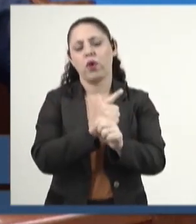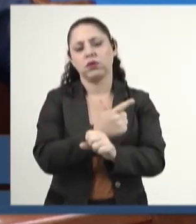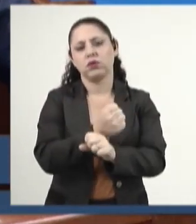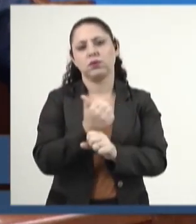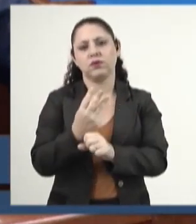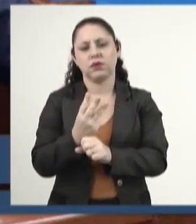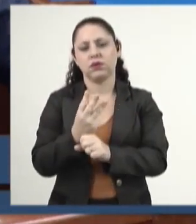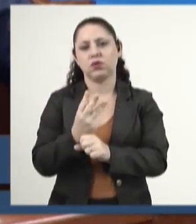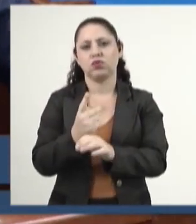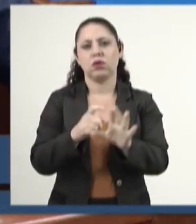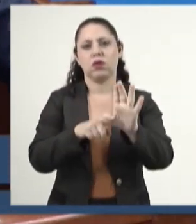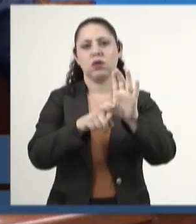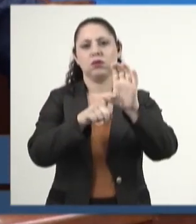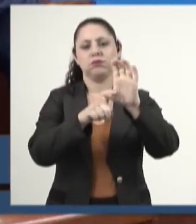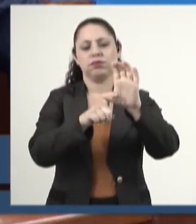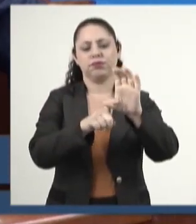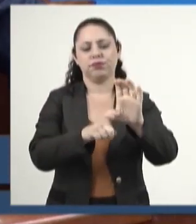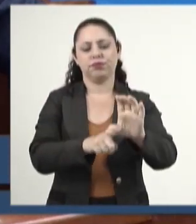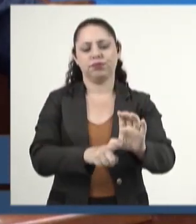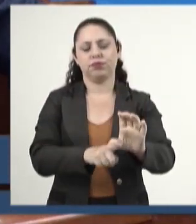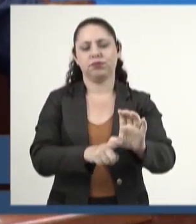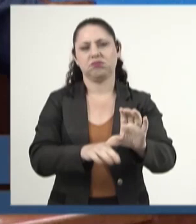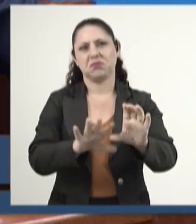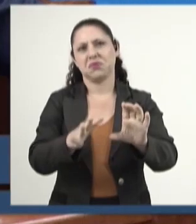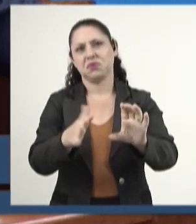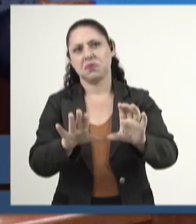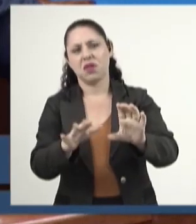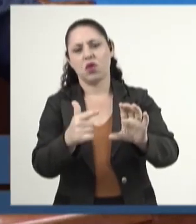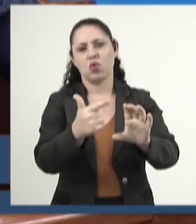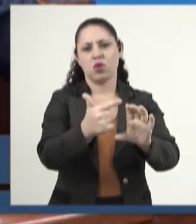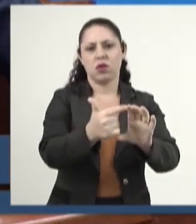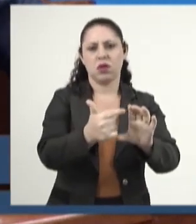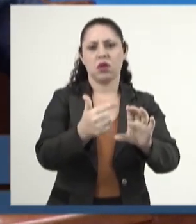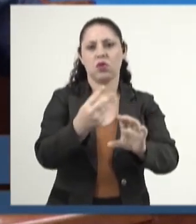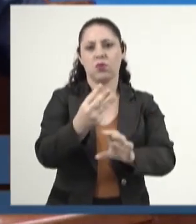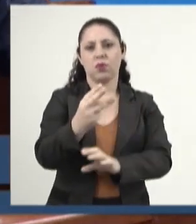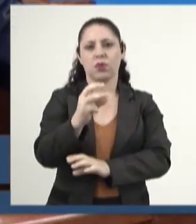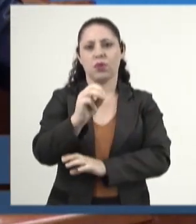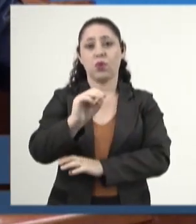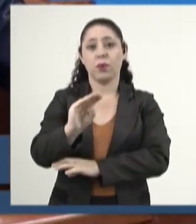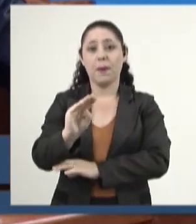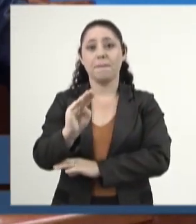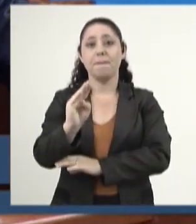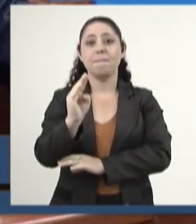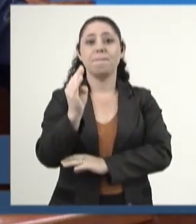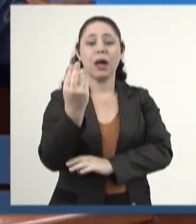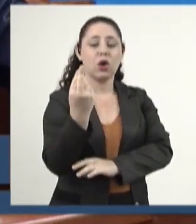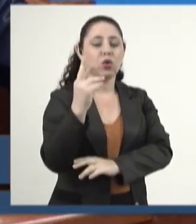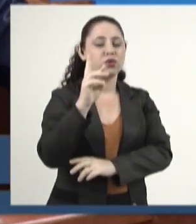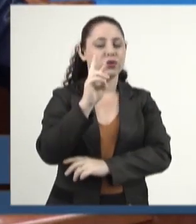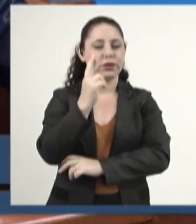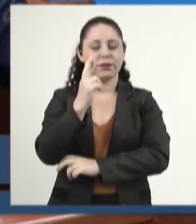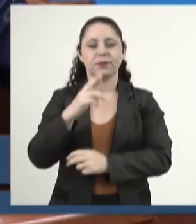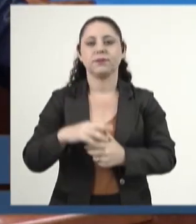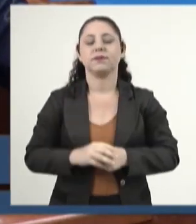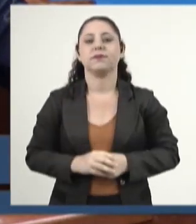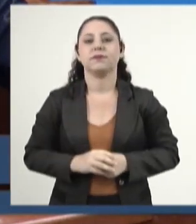com um déficit na ordem de 230 bilhões de reais.